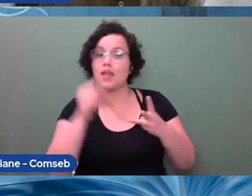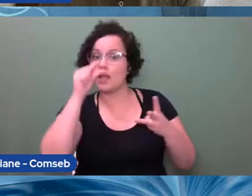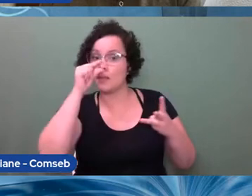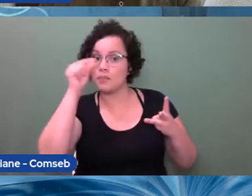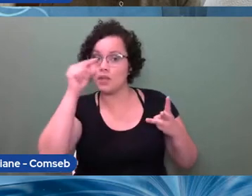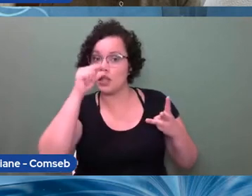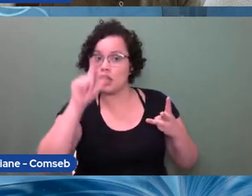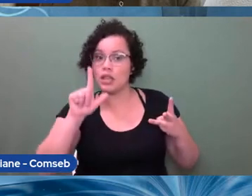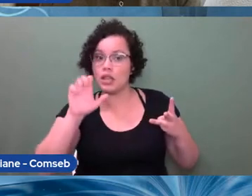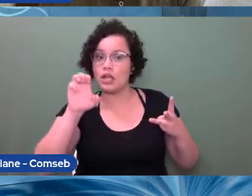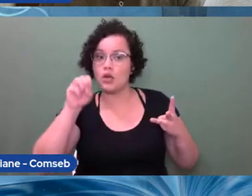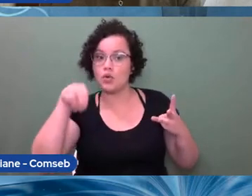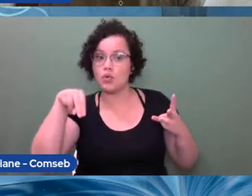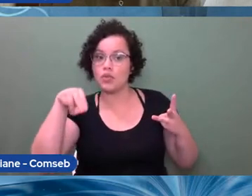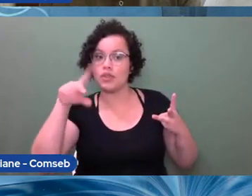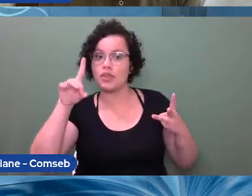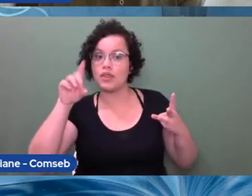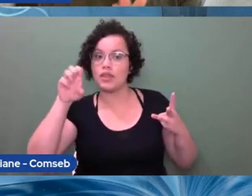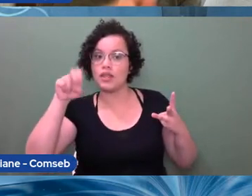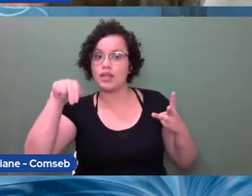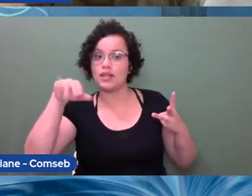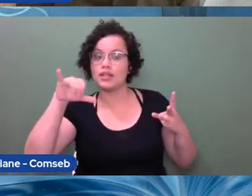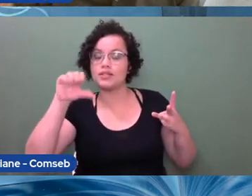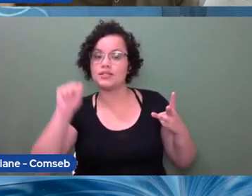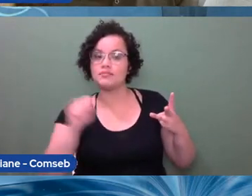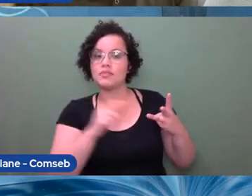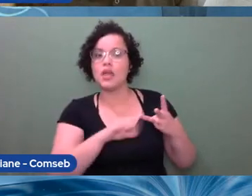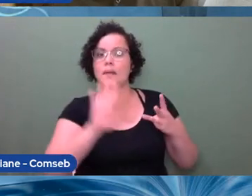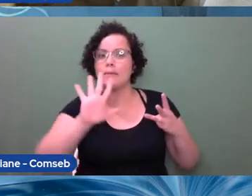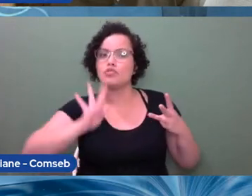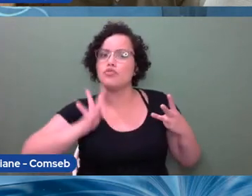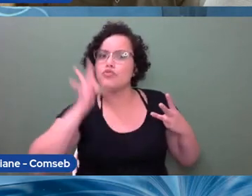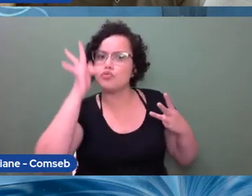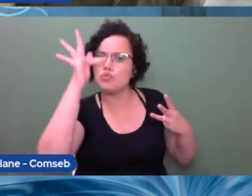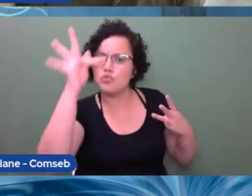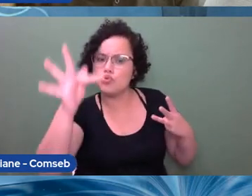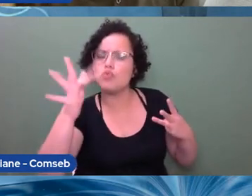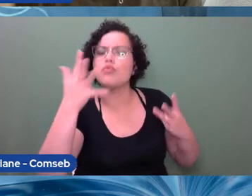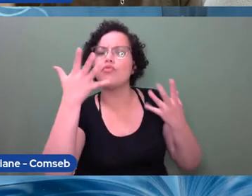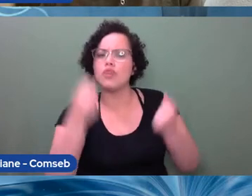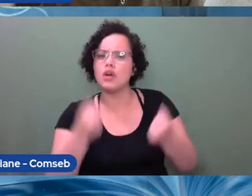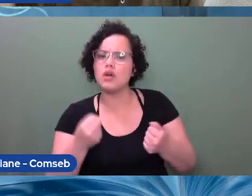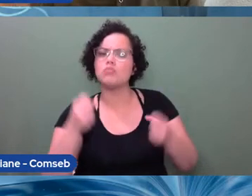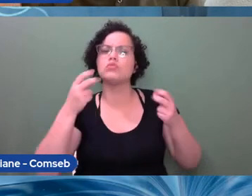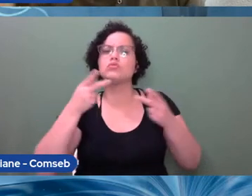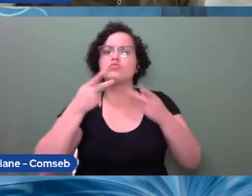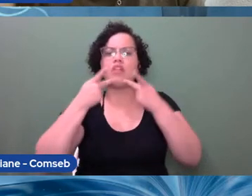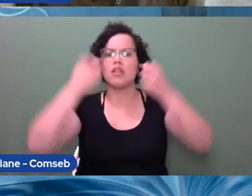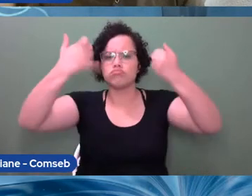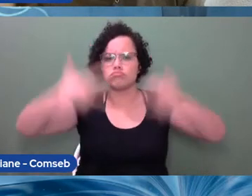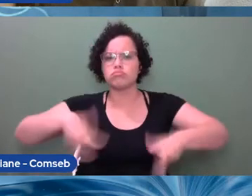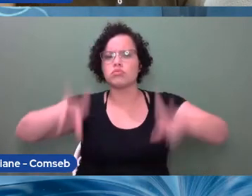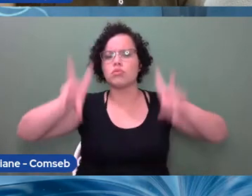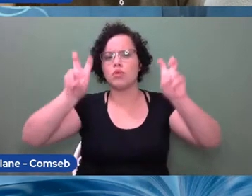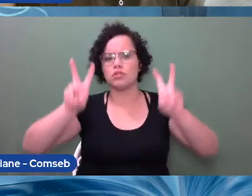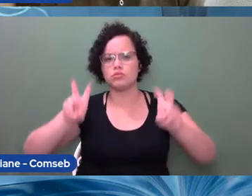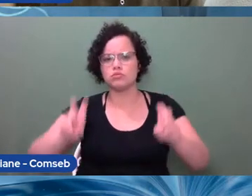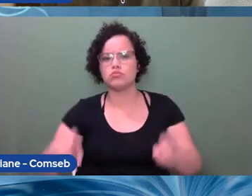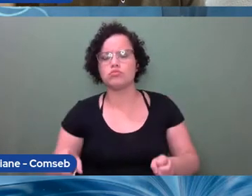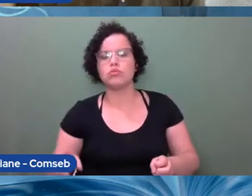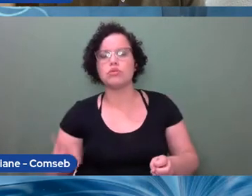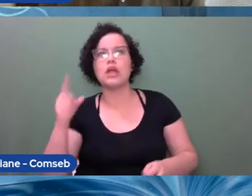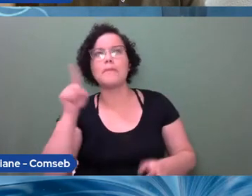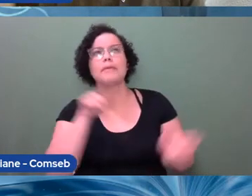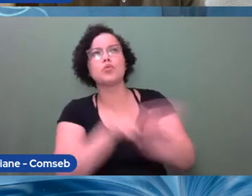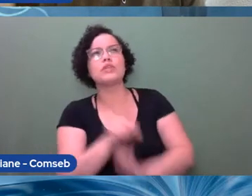muito importante. Nós, no futuro, ainda voltaremos ao assunto. Nós vamos tratar o que é o espírito novamente mais adiante, não é? Lá nas questões 76 em